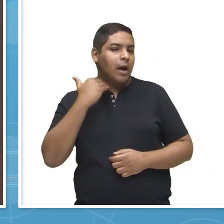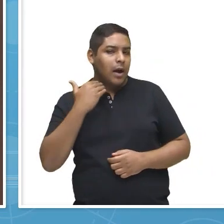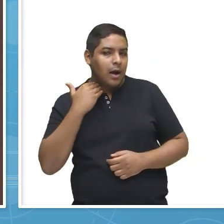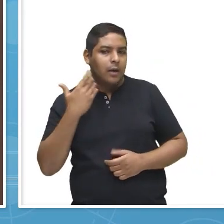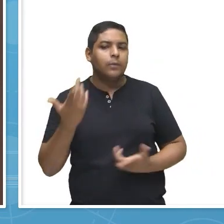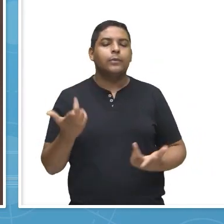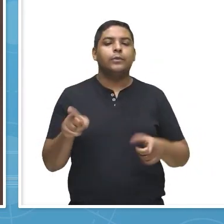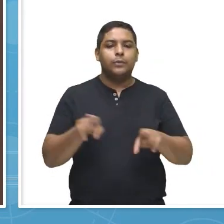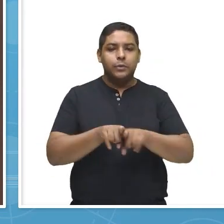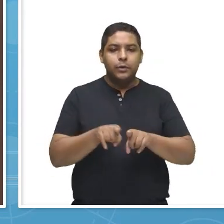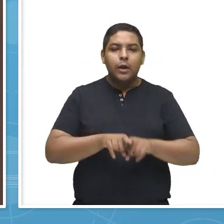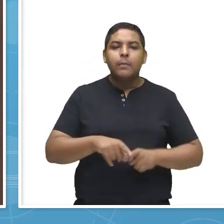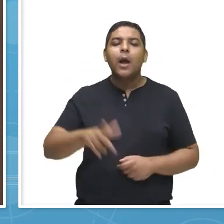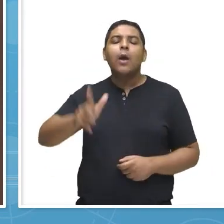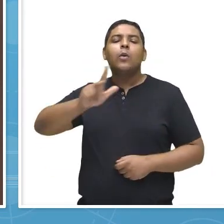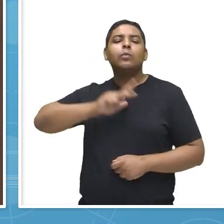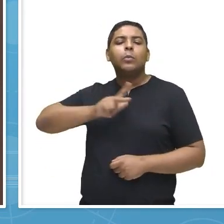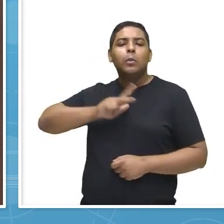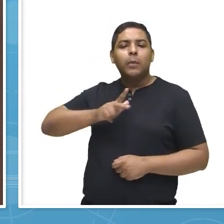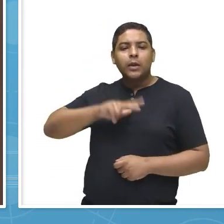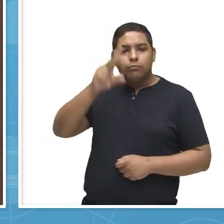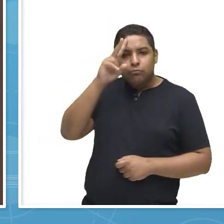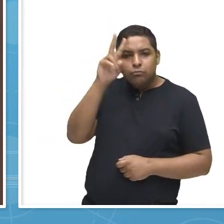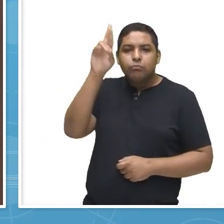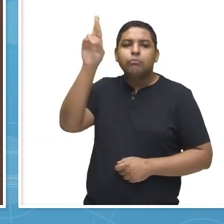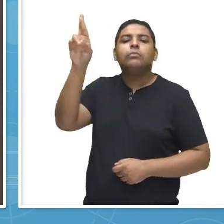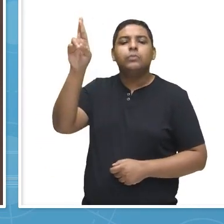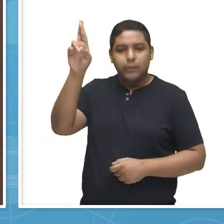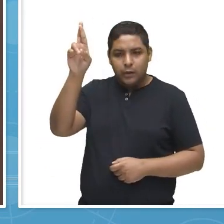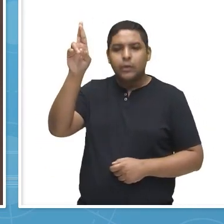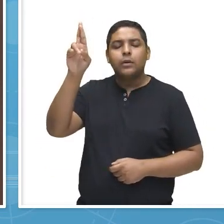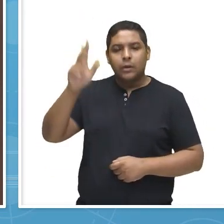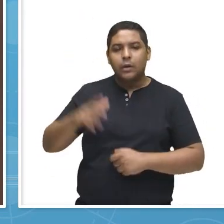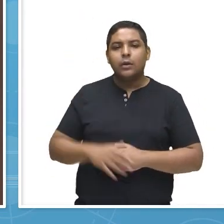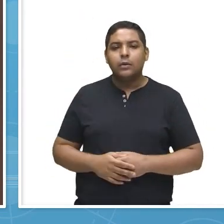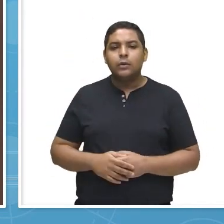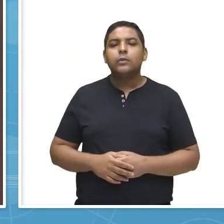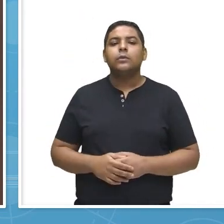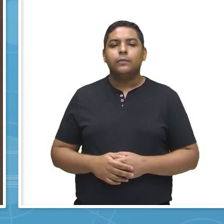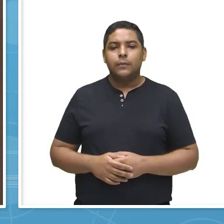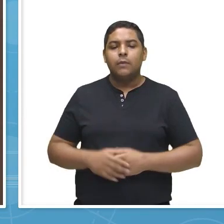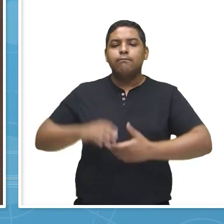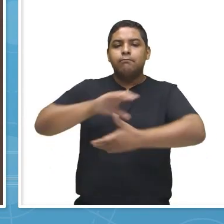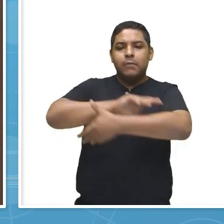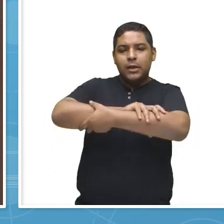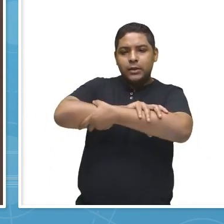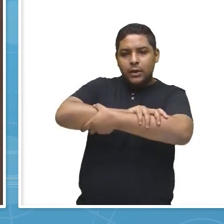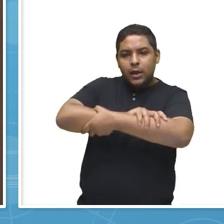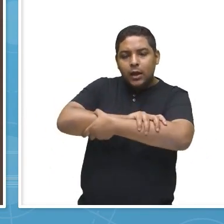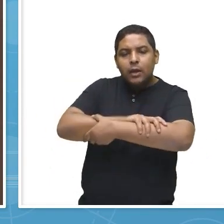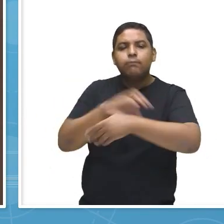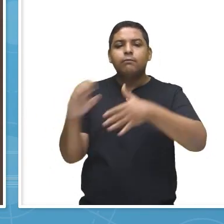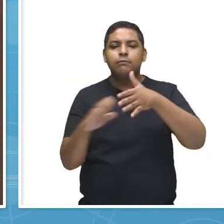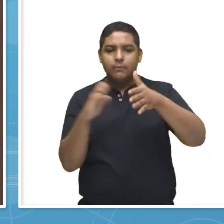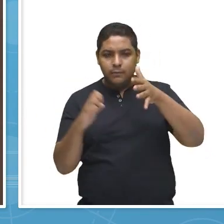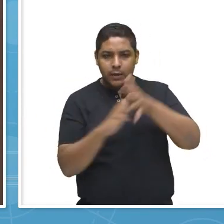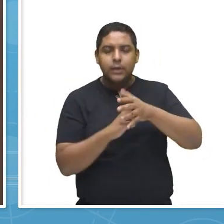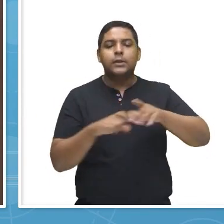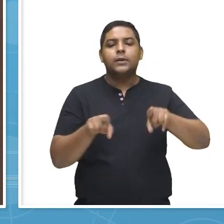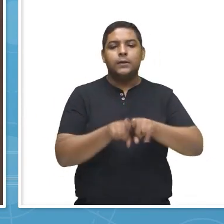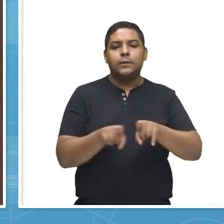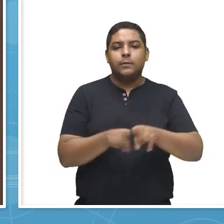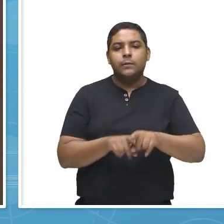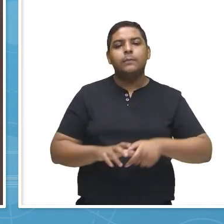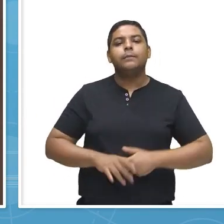bancos, são os proprietários, os acionistas, os sócios dessas empresas, tá